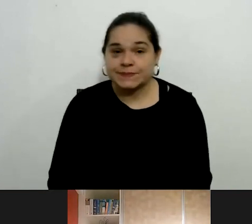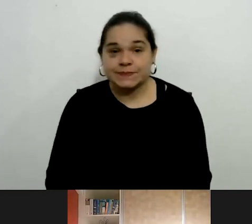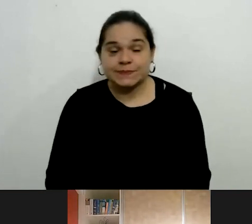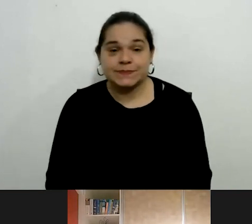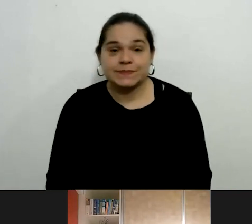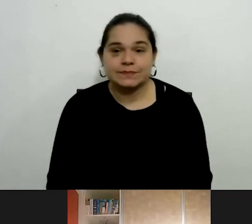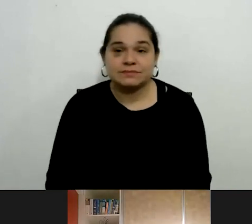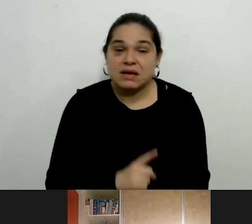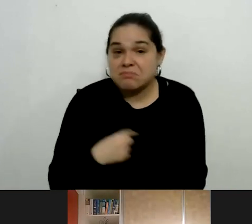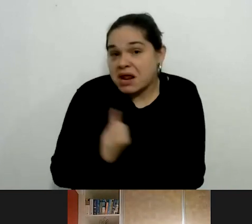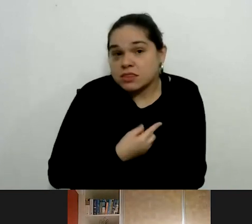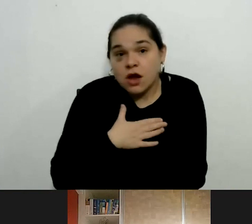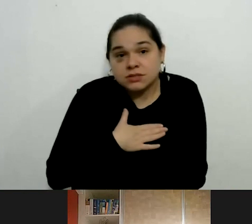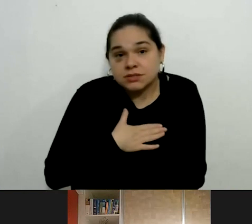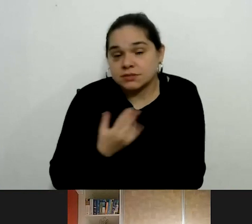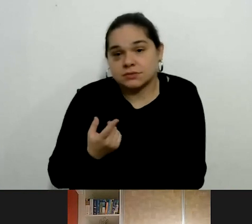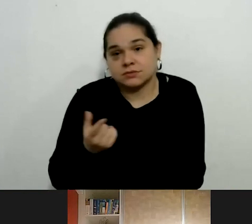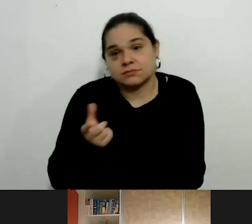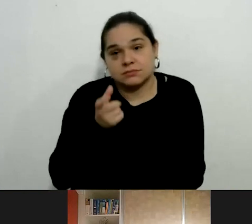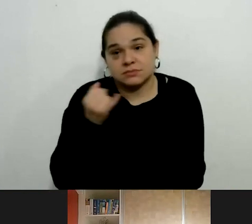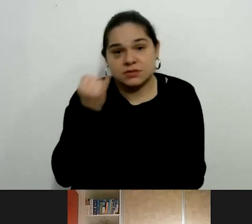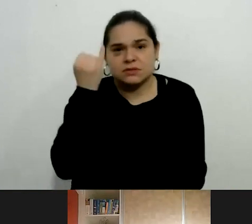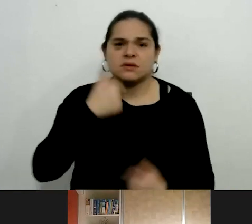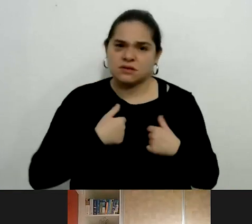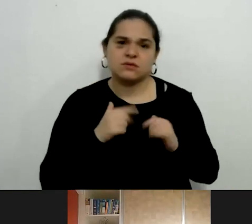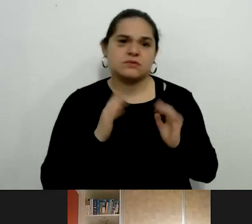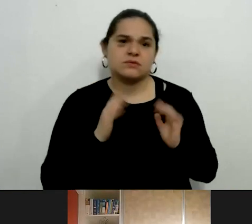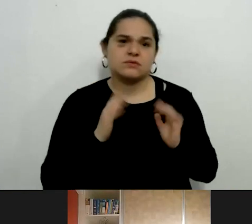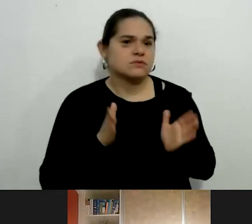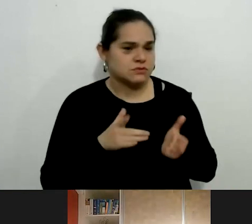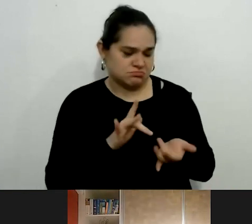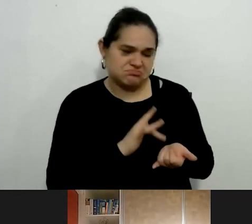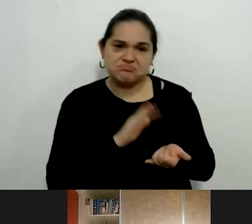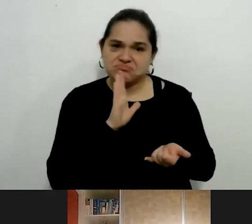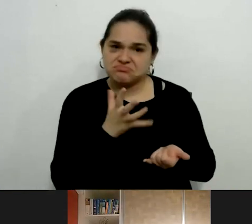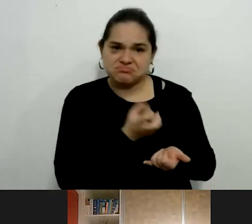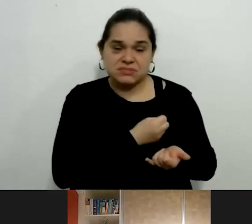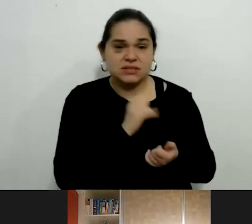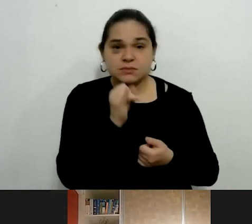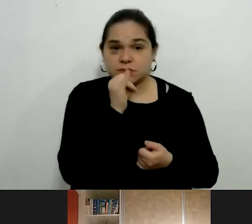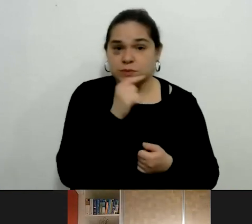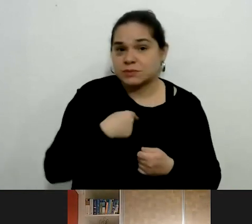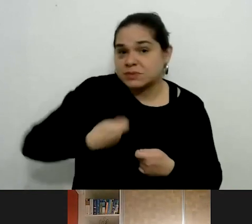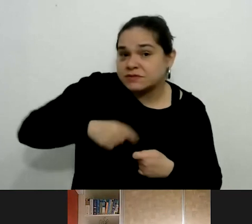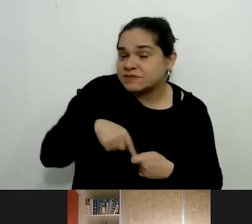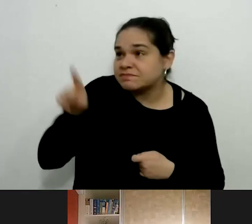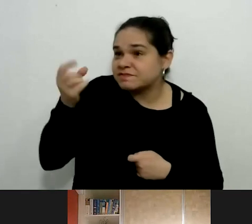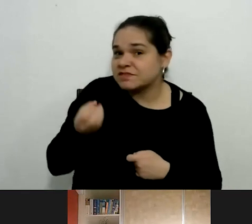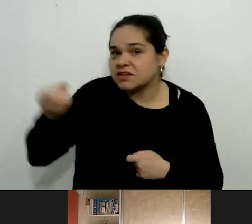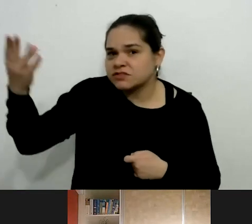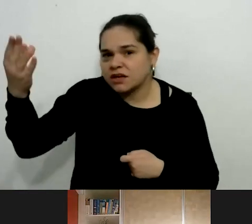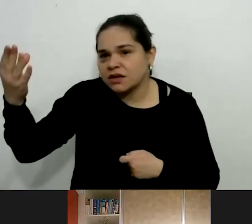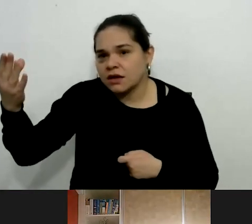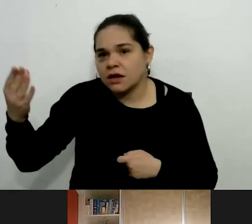Pra nós mesmos, no caso, né? Eu, por exemplo, já tenho o meu, se eu precisar viajar alguma coisa, sei que tem nada eu não